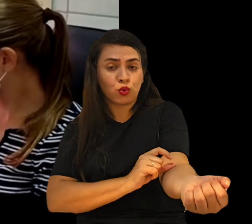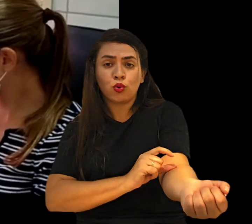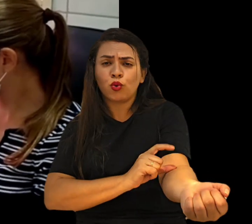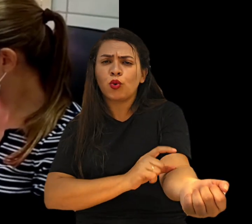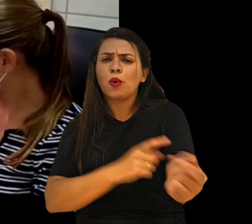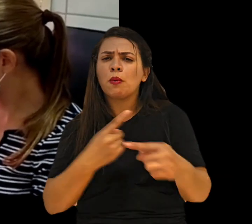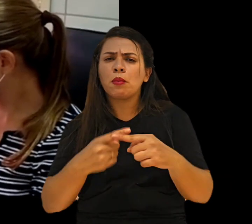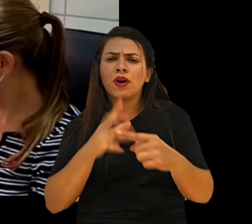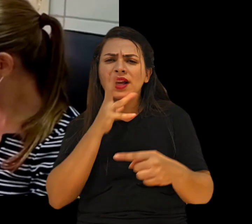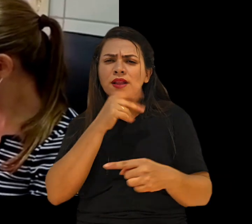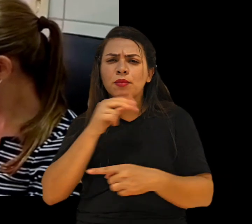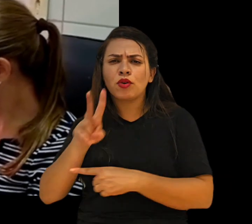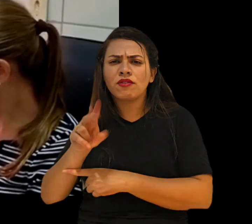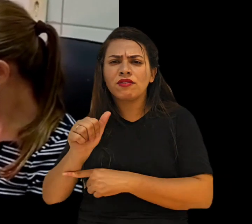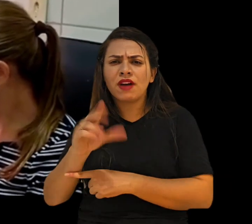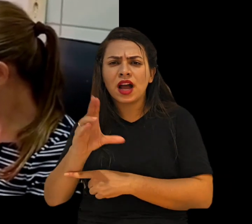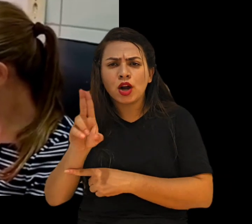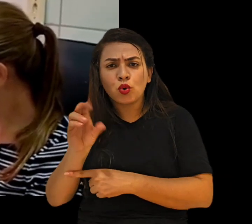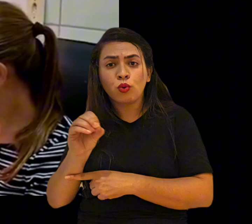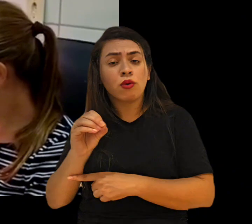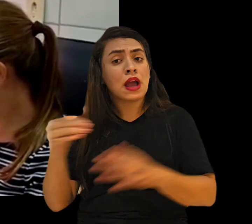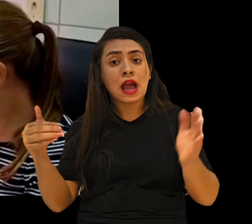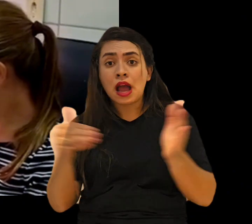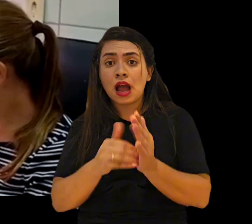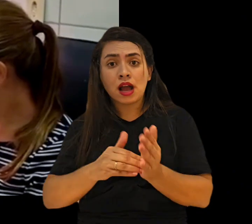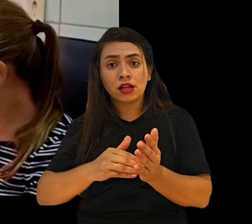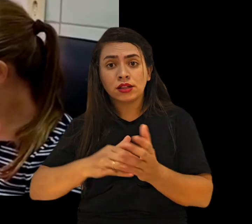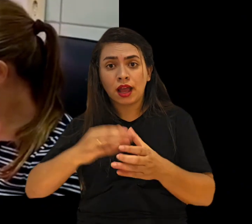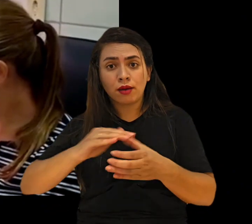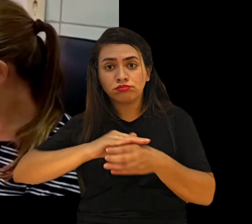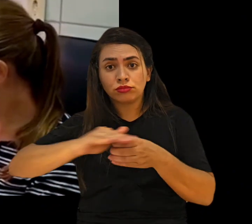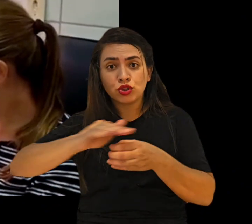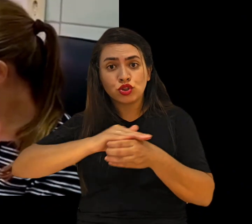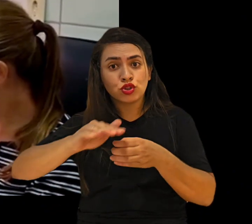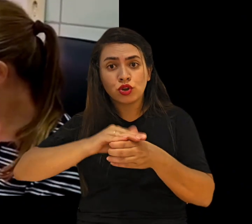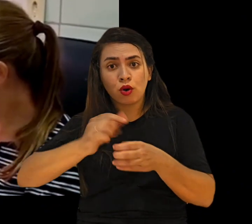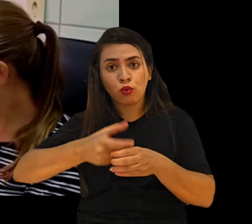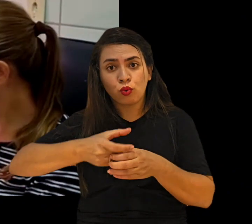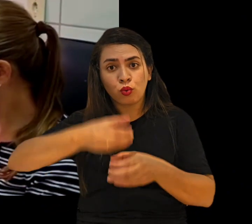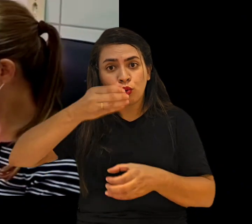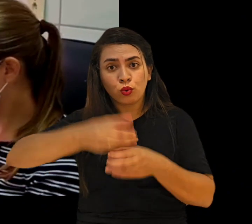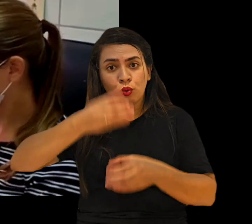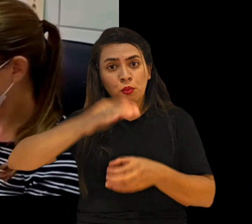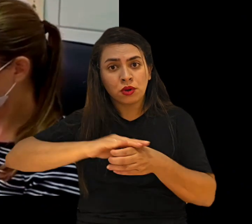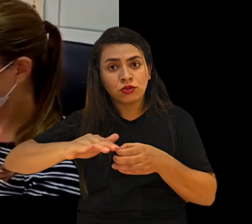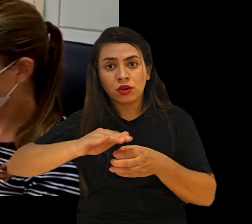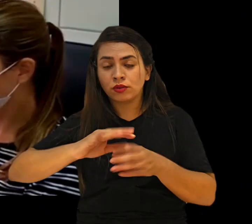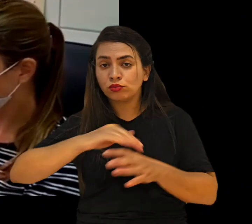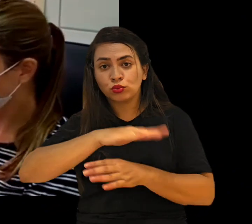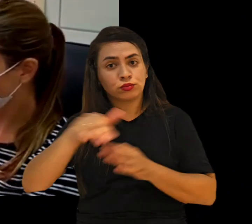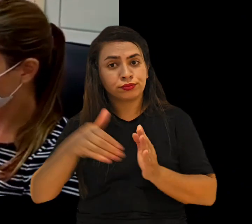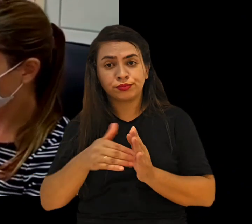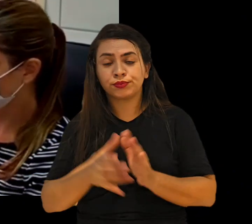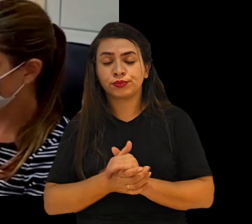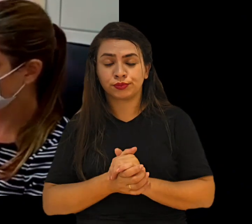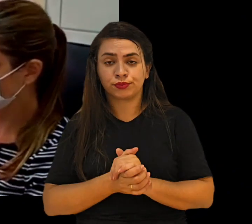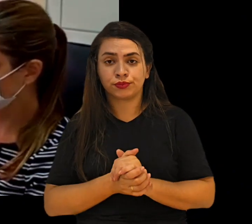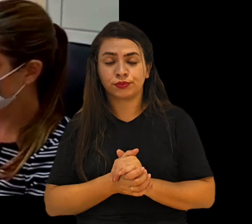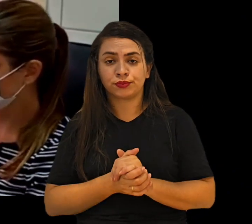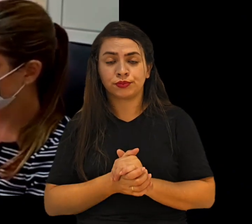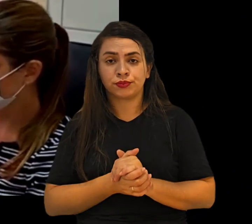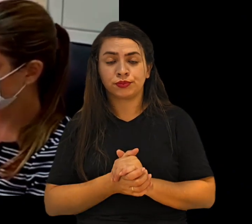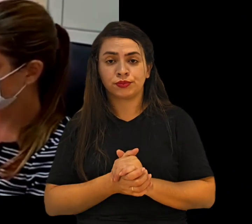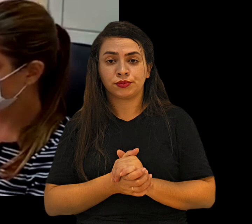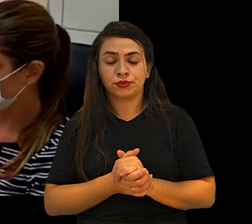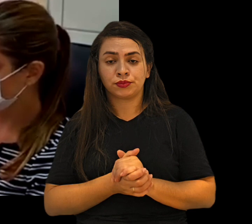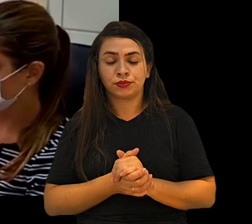está aqui dentro, ele demora até encher. Tá? Homogeneiza